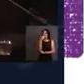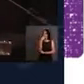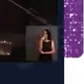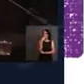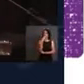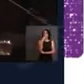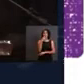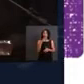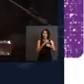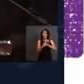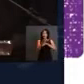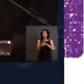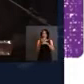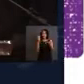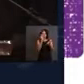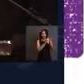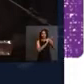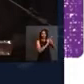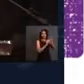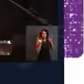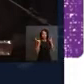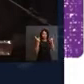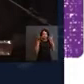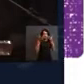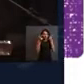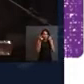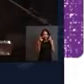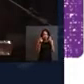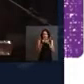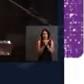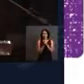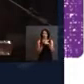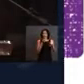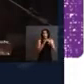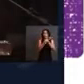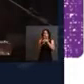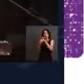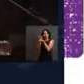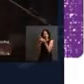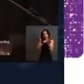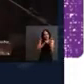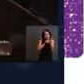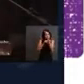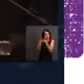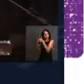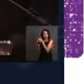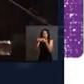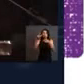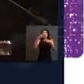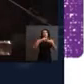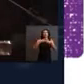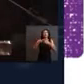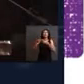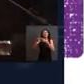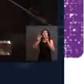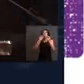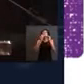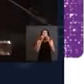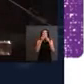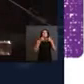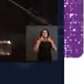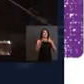um foco nesse olhar, né? Então, quais são as redes que têm bons resultados e o que elas fazem? E